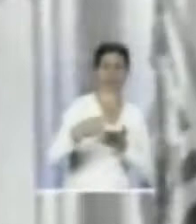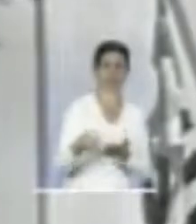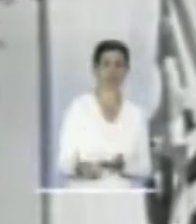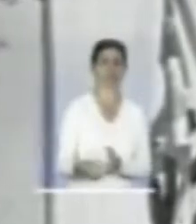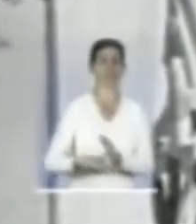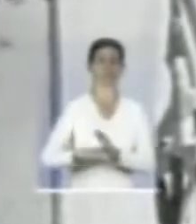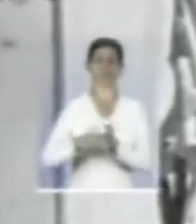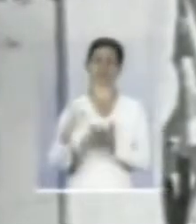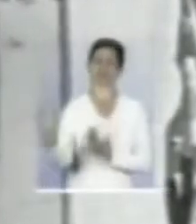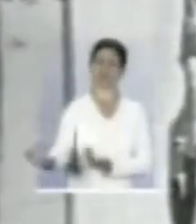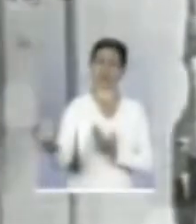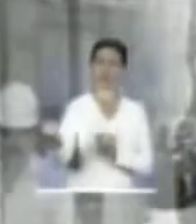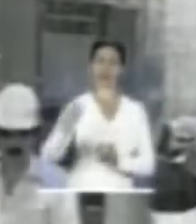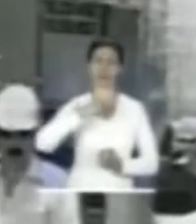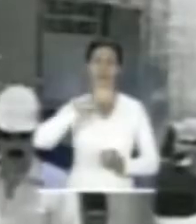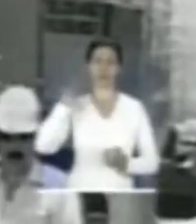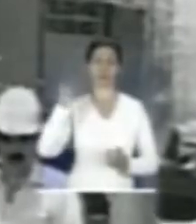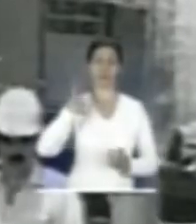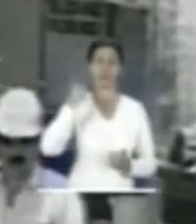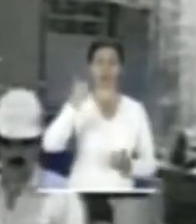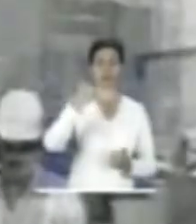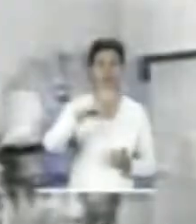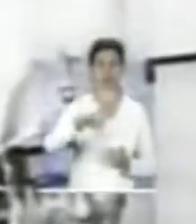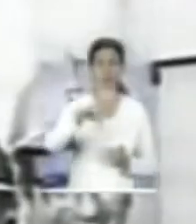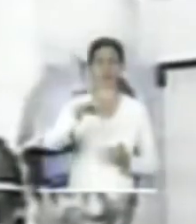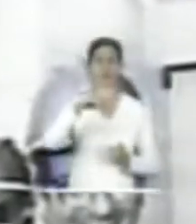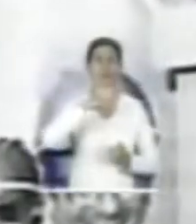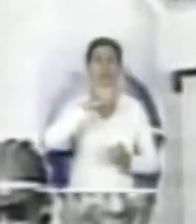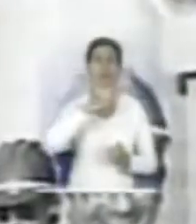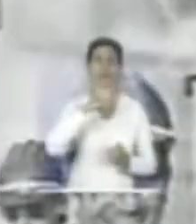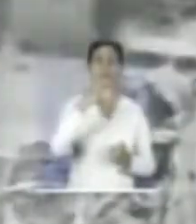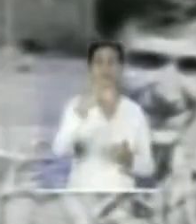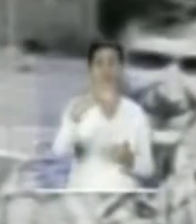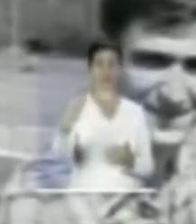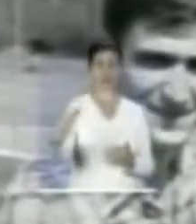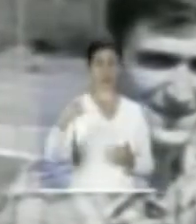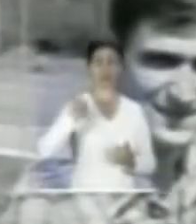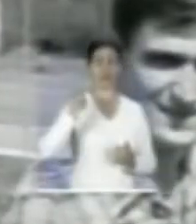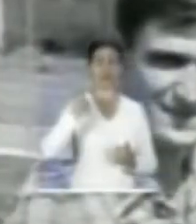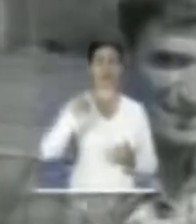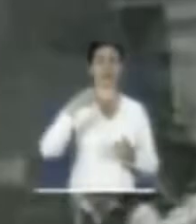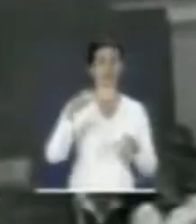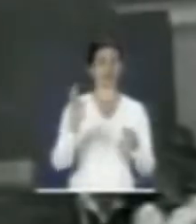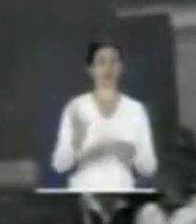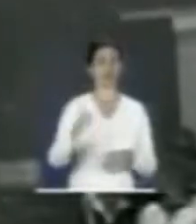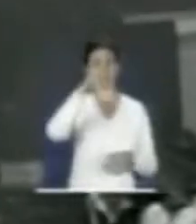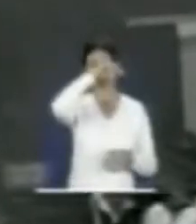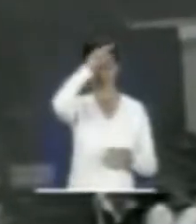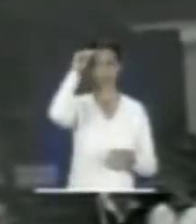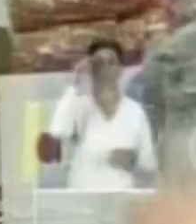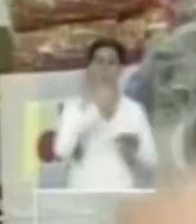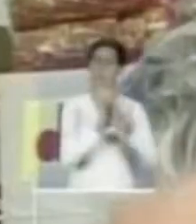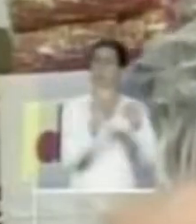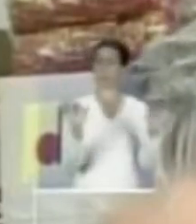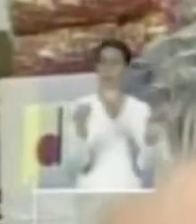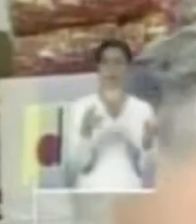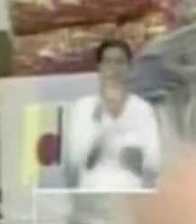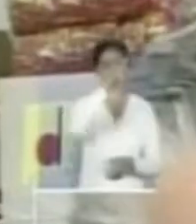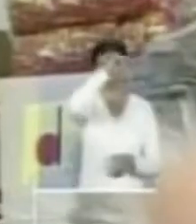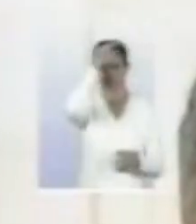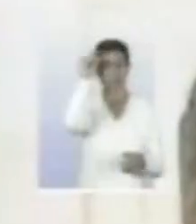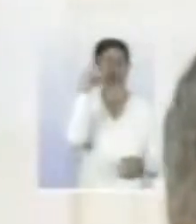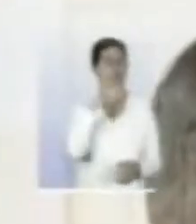começou cedo na política. Foi vereador aos 19 anos. Aos 23, já era prefeito do interior de São Paulo. Uma